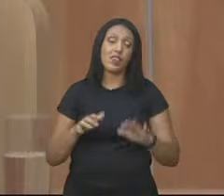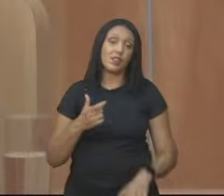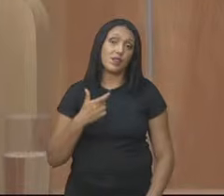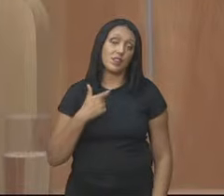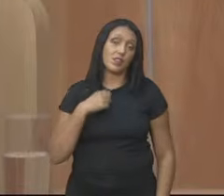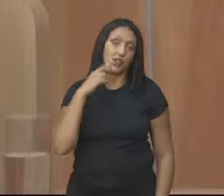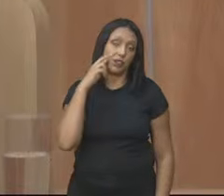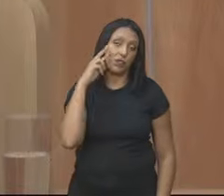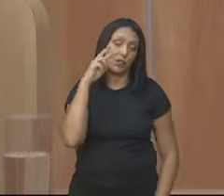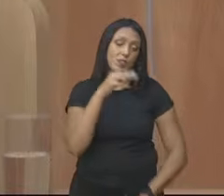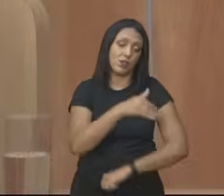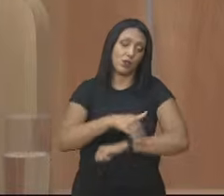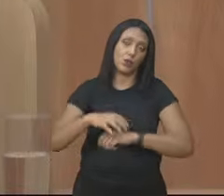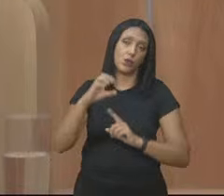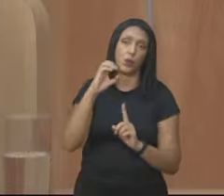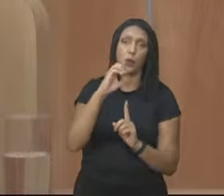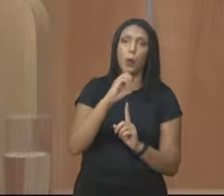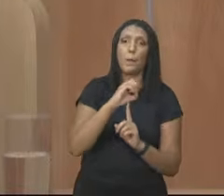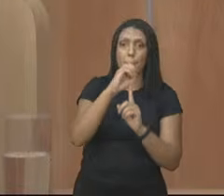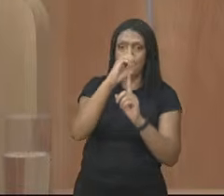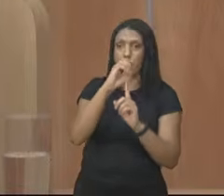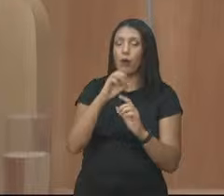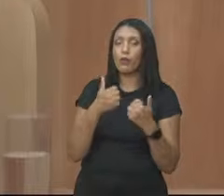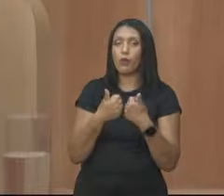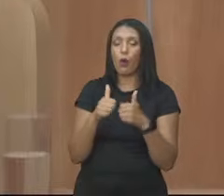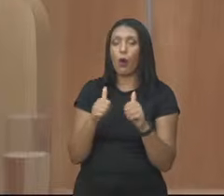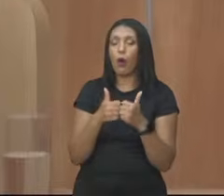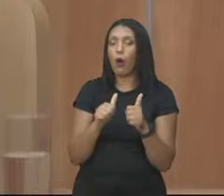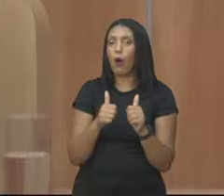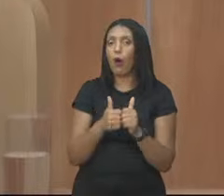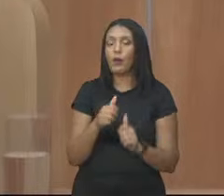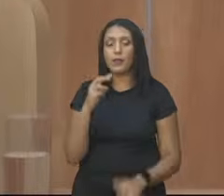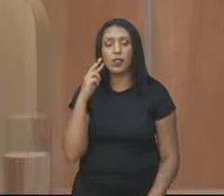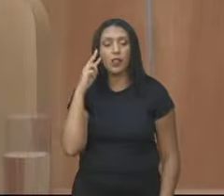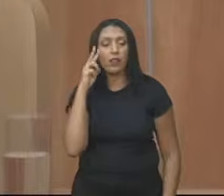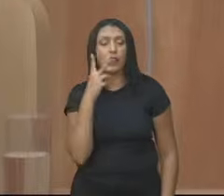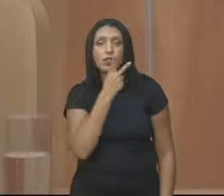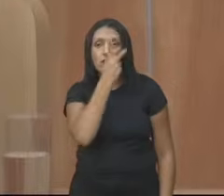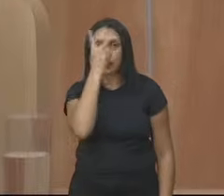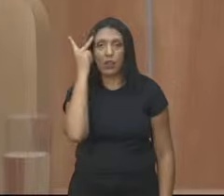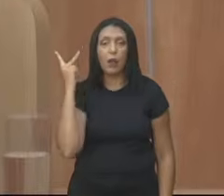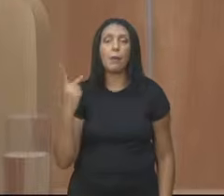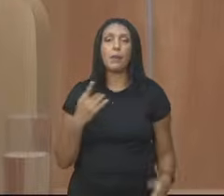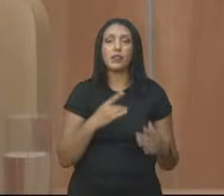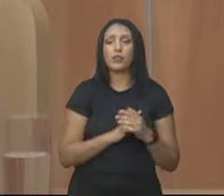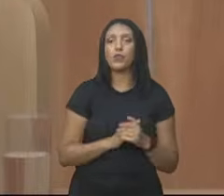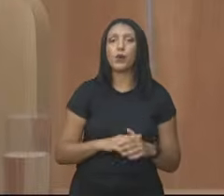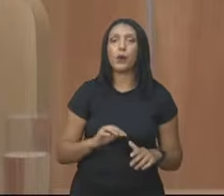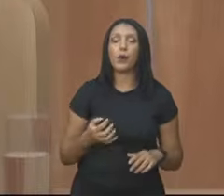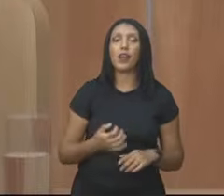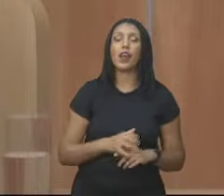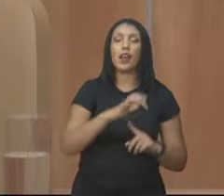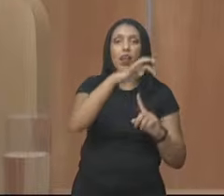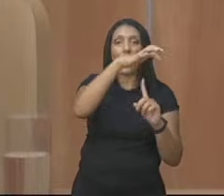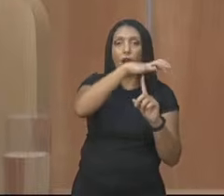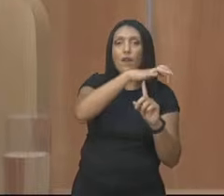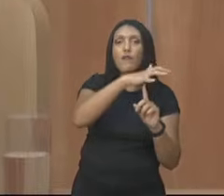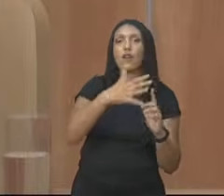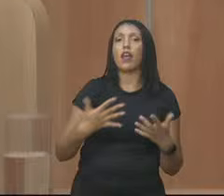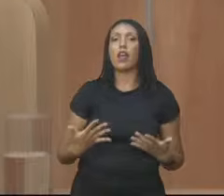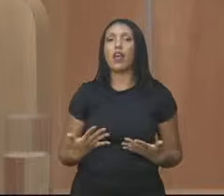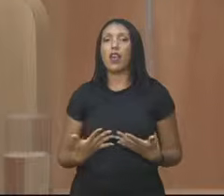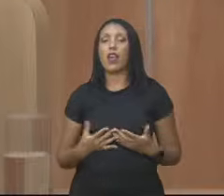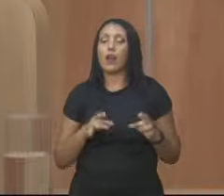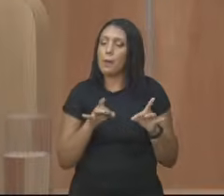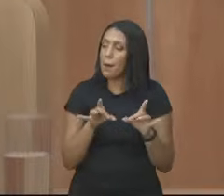pessoas fazendo suas barraquinhas. E como foi colocado aqui pelos vereadores. São pessoas que, às vezes, estavam bem empregado, tinha uma boa estrutura,